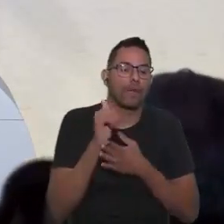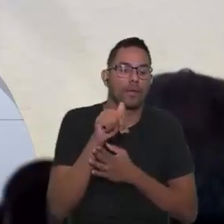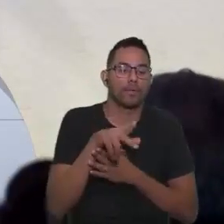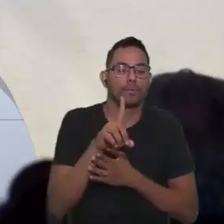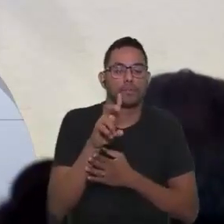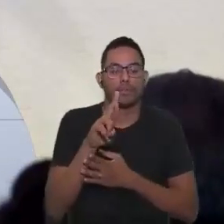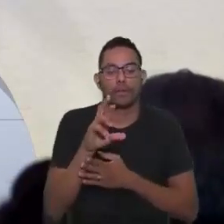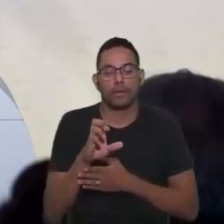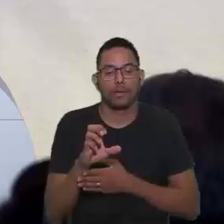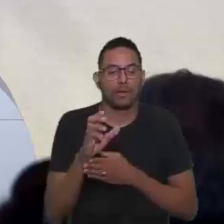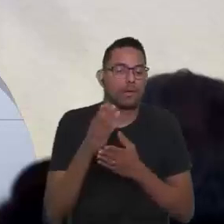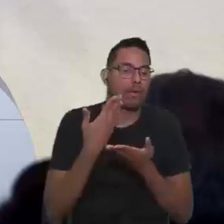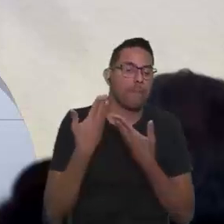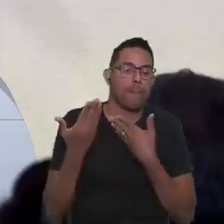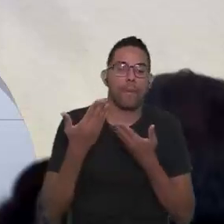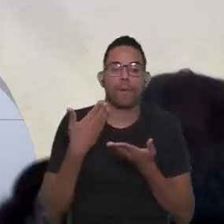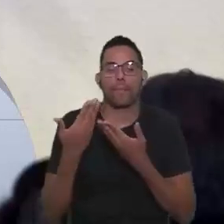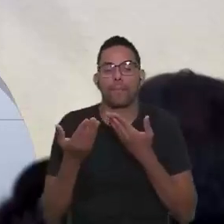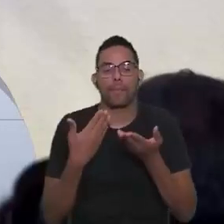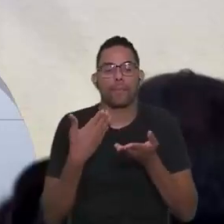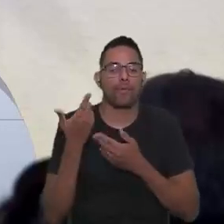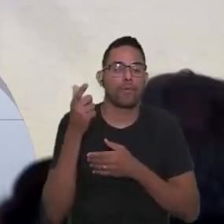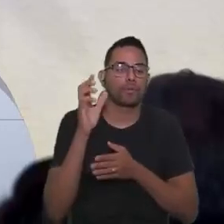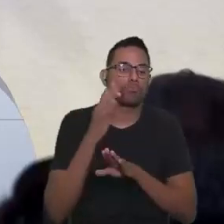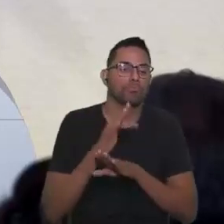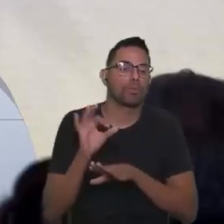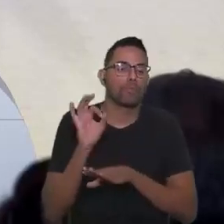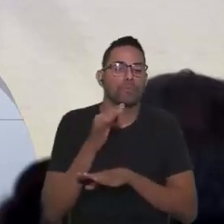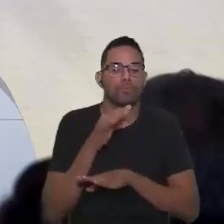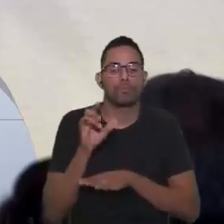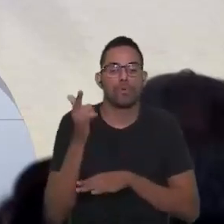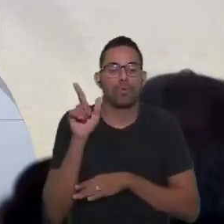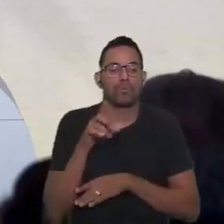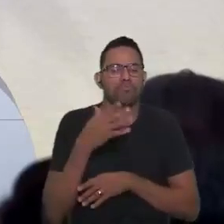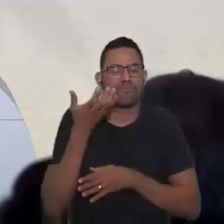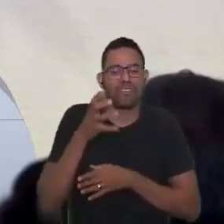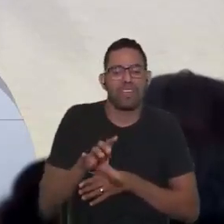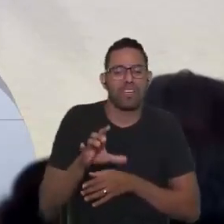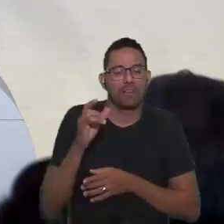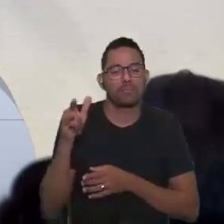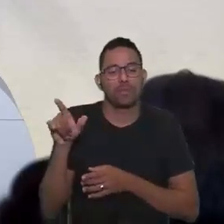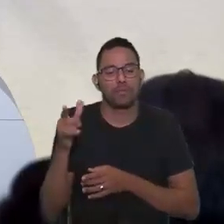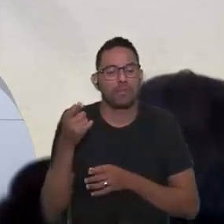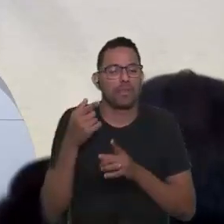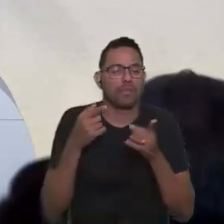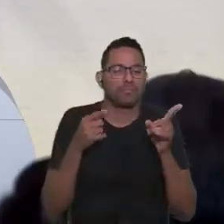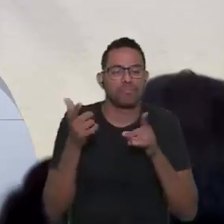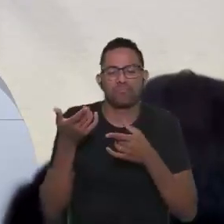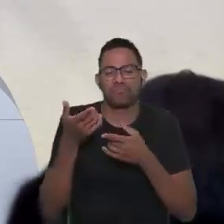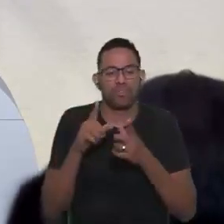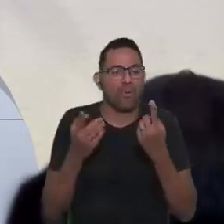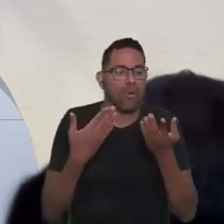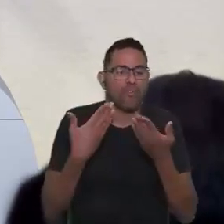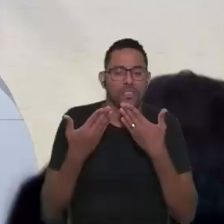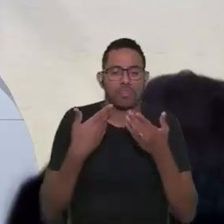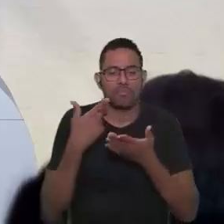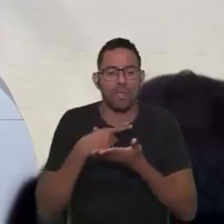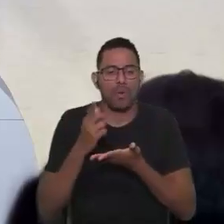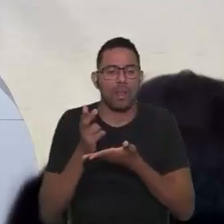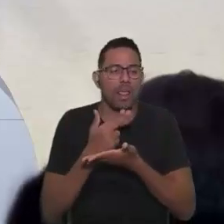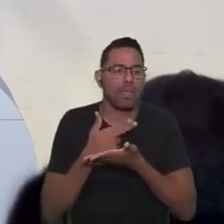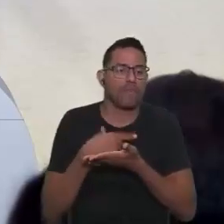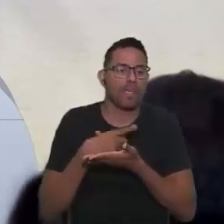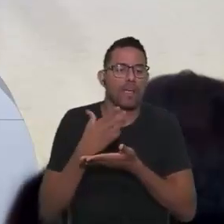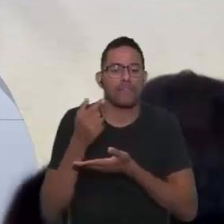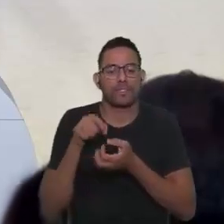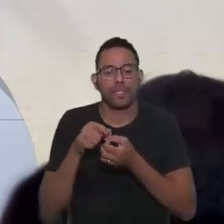estavam discutindo, a Portela já estava discutindo um outro enredo, né? O Antônio falou, não quero fazer esse enredo, o André também não. Um virou para o outro e falou, eu tenho um livro que eu quero